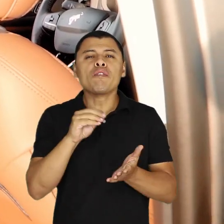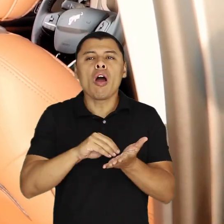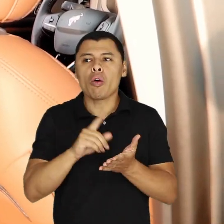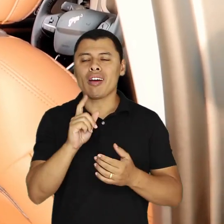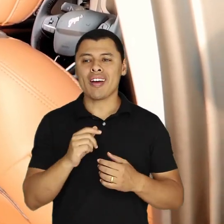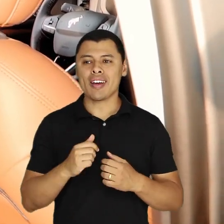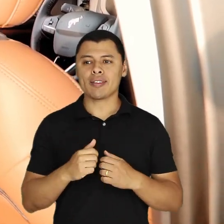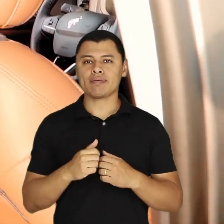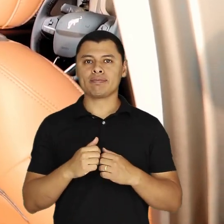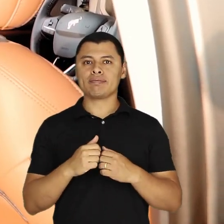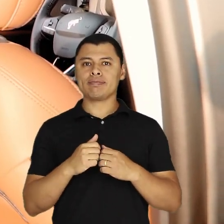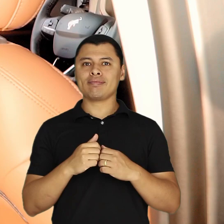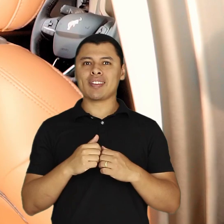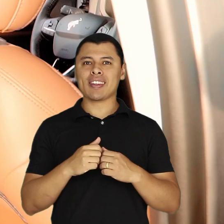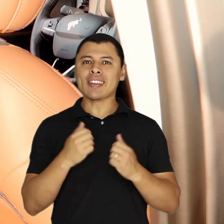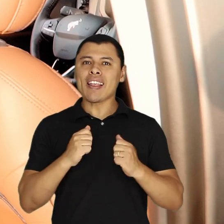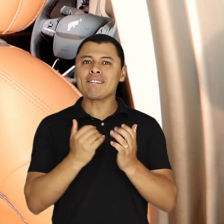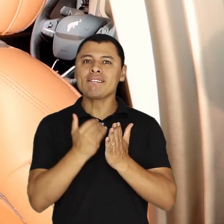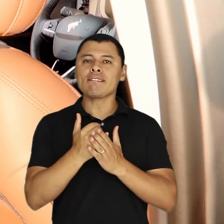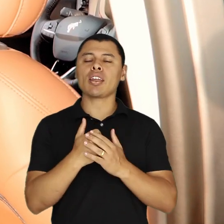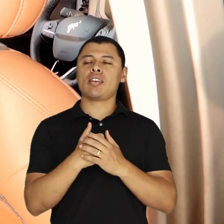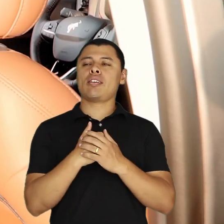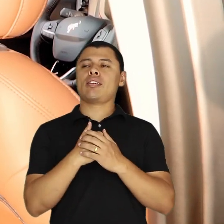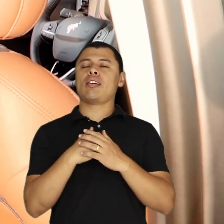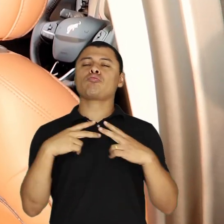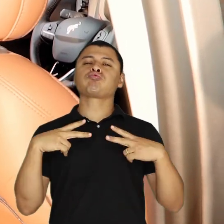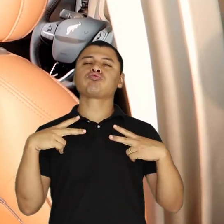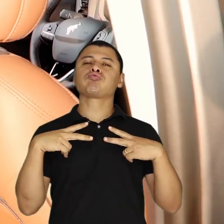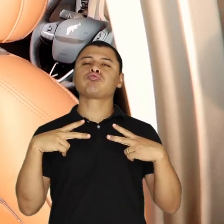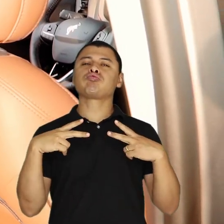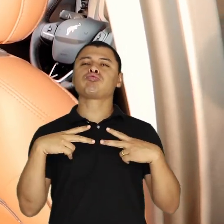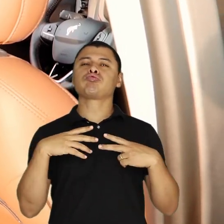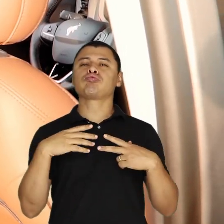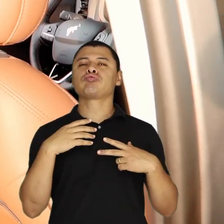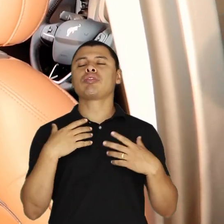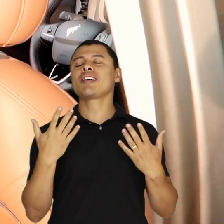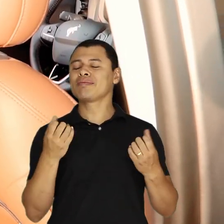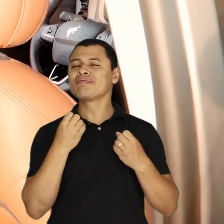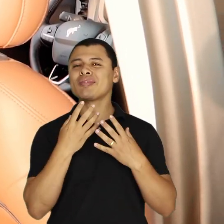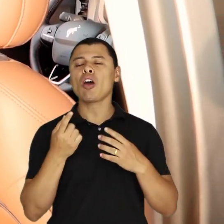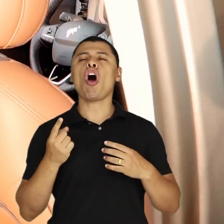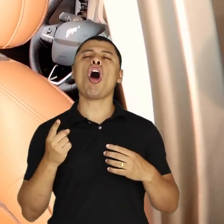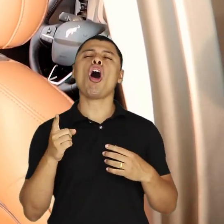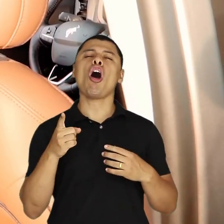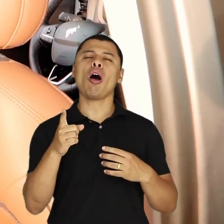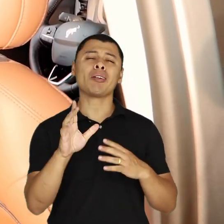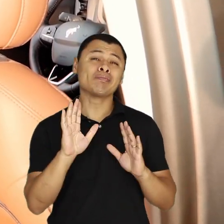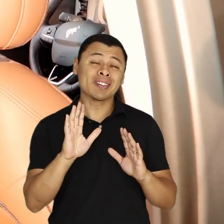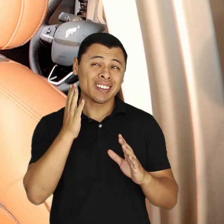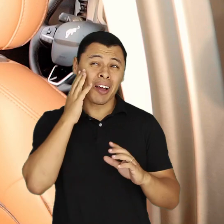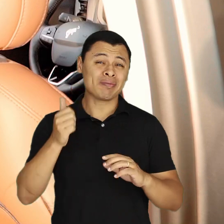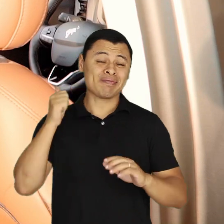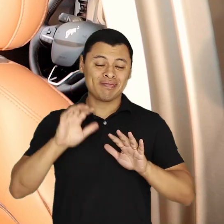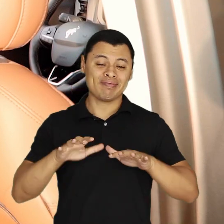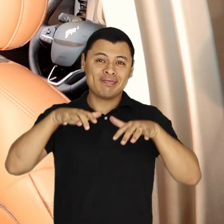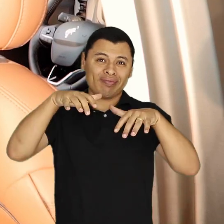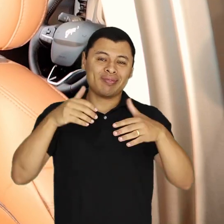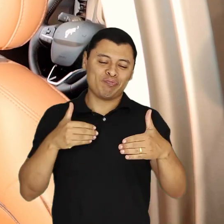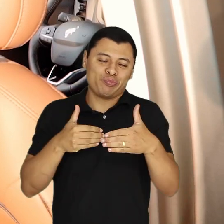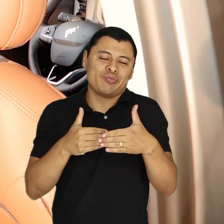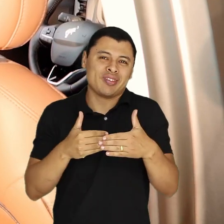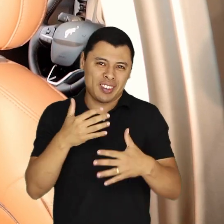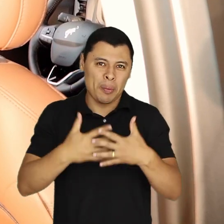ângulo levemente mais verticalizado do que eu gostaria. Para uma viagem longa seria mais gostoso se ele fosse pouca coisa mais deitado, né? Mas aí tem a questão do volume do